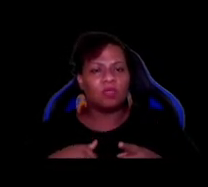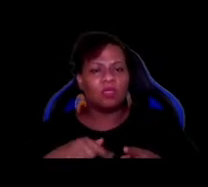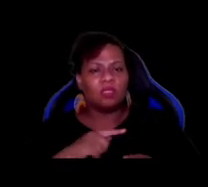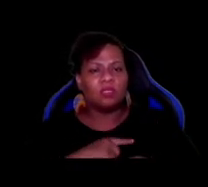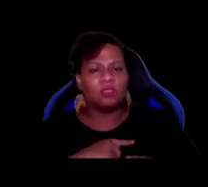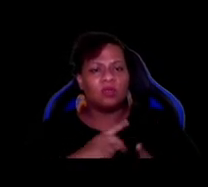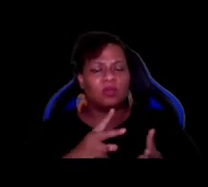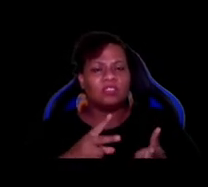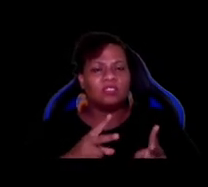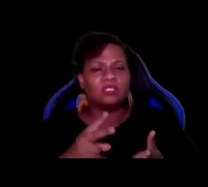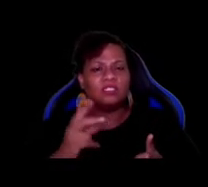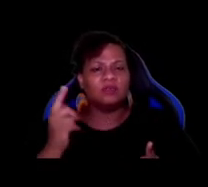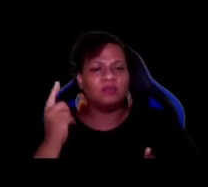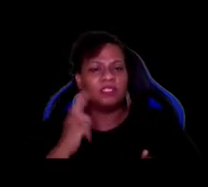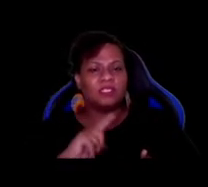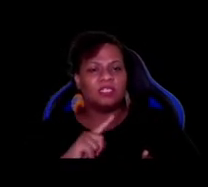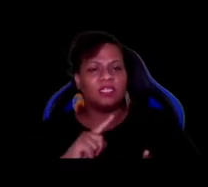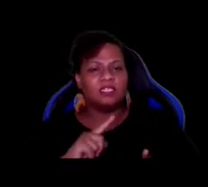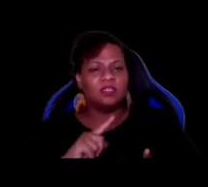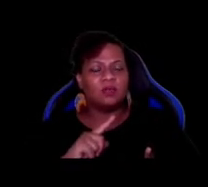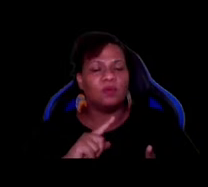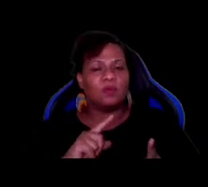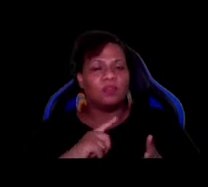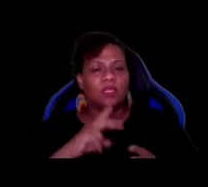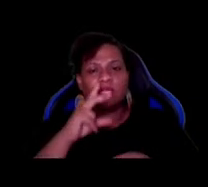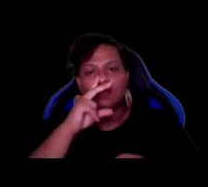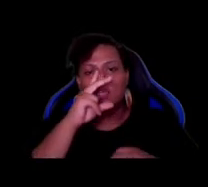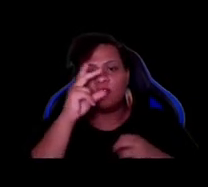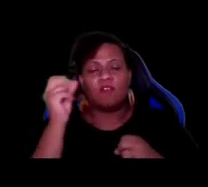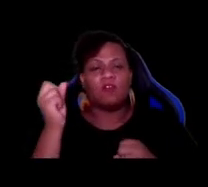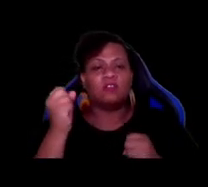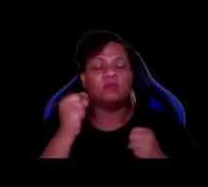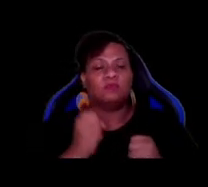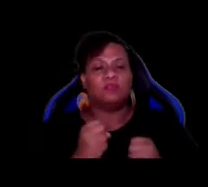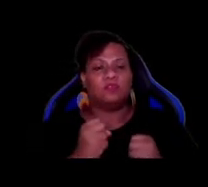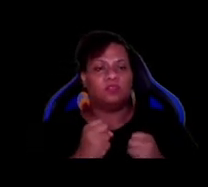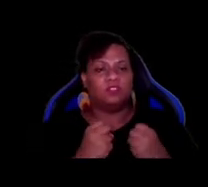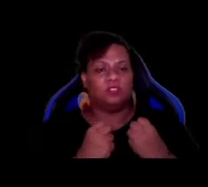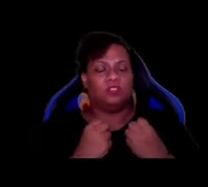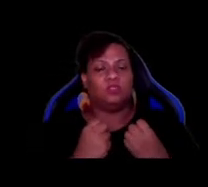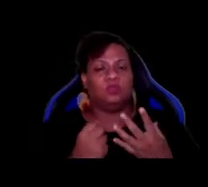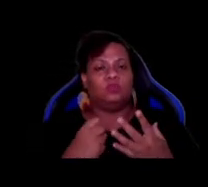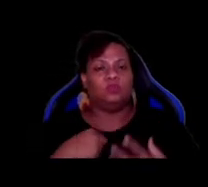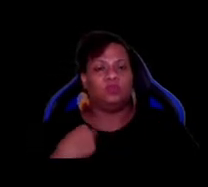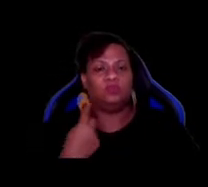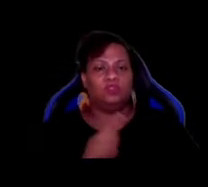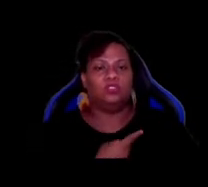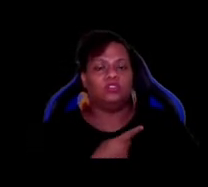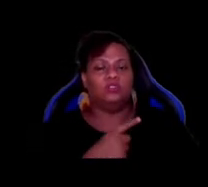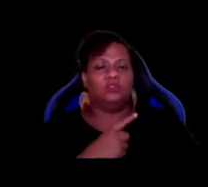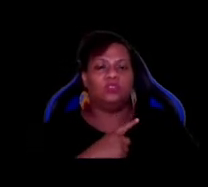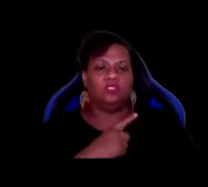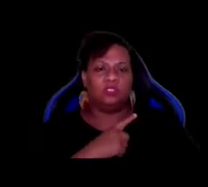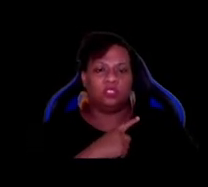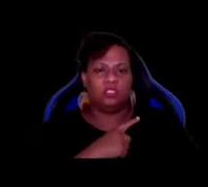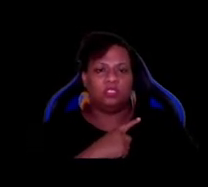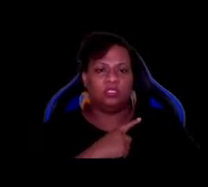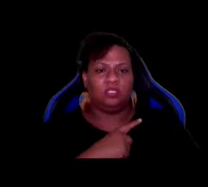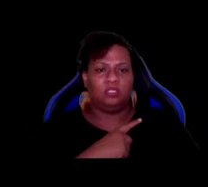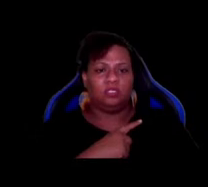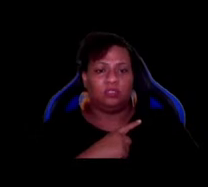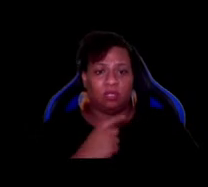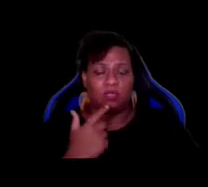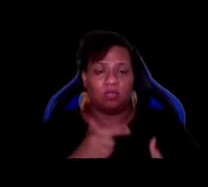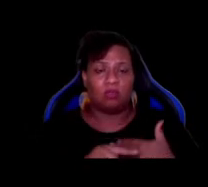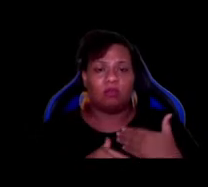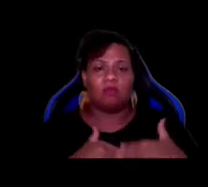ganha uma autoestima muito potente, uhum, quando a gente toca um tambor. Uhum. Né? O tambor alimenta,